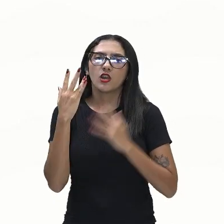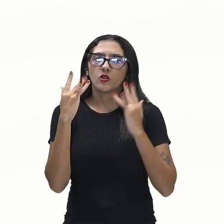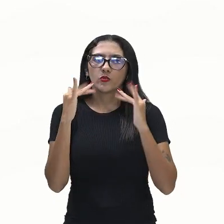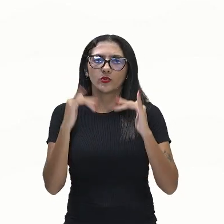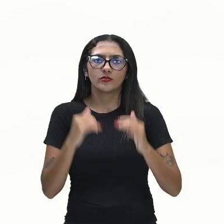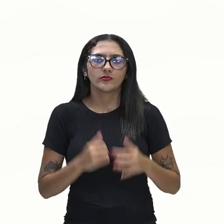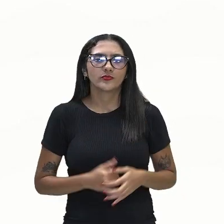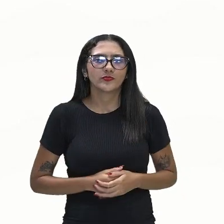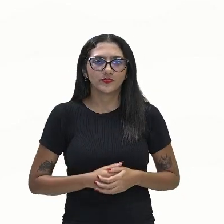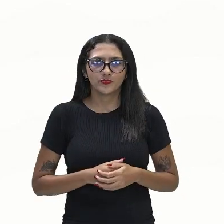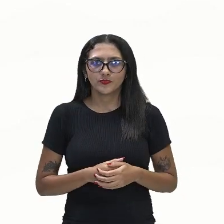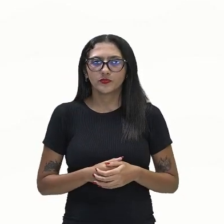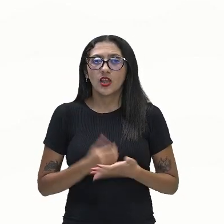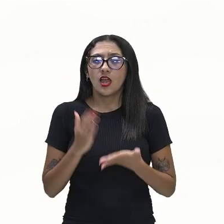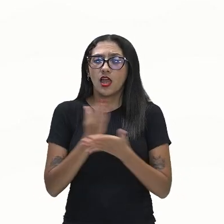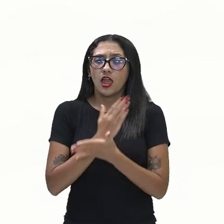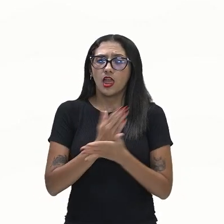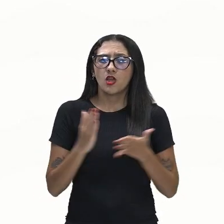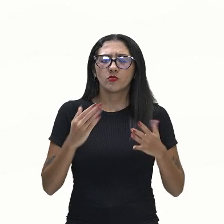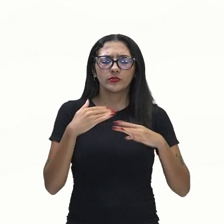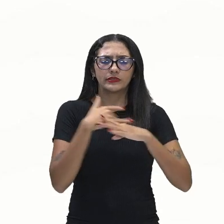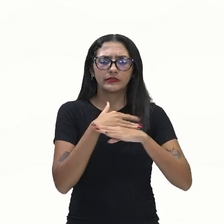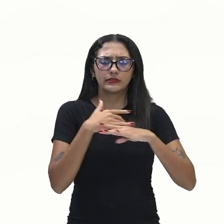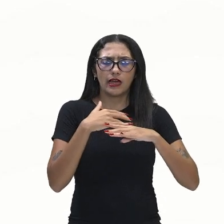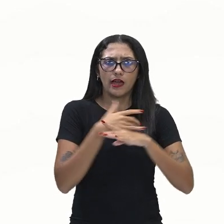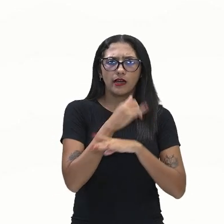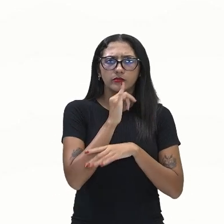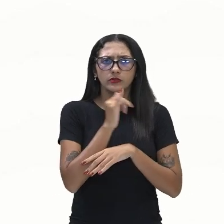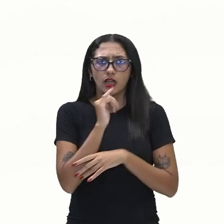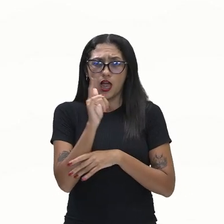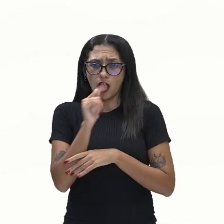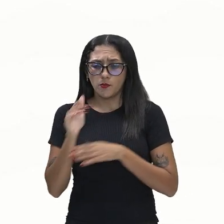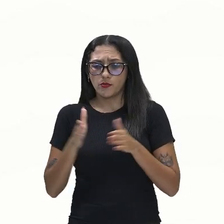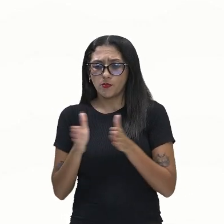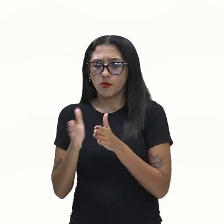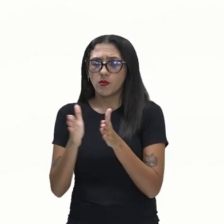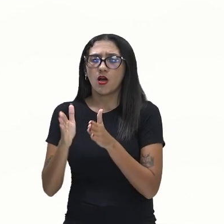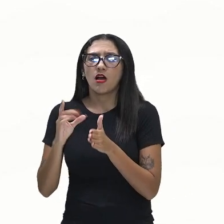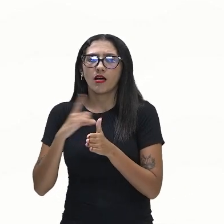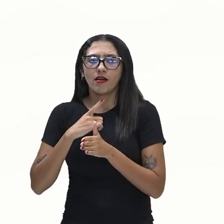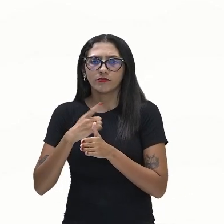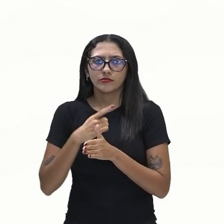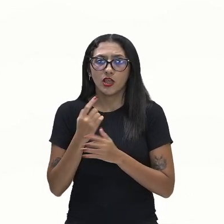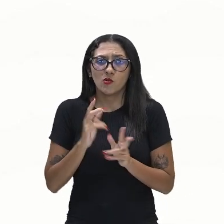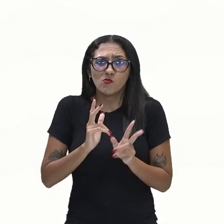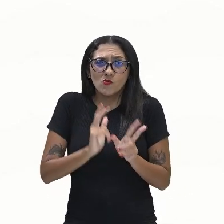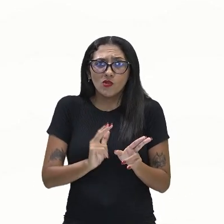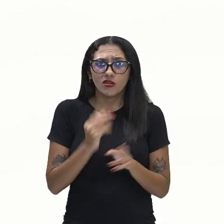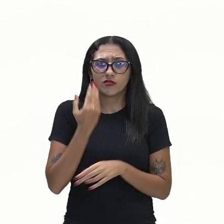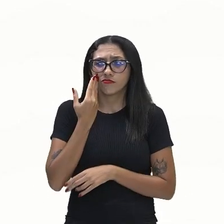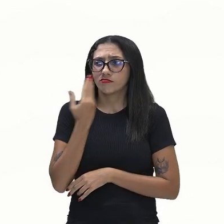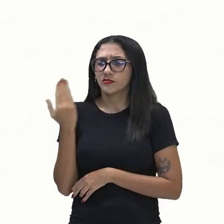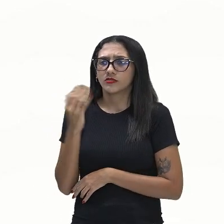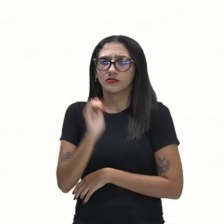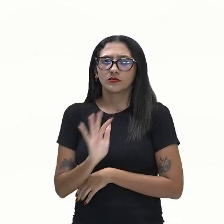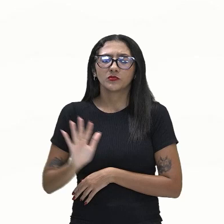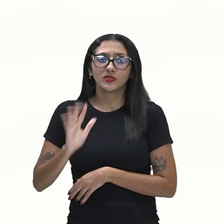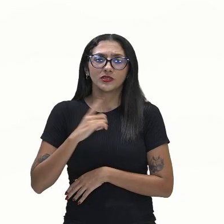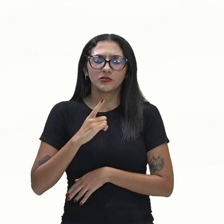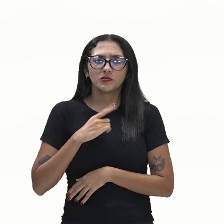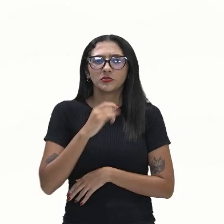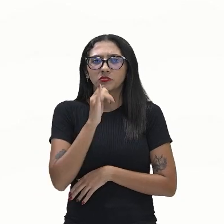em que ambientes aquáticos, rios, estão com esse excesso de produção de